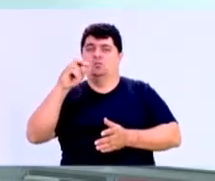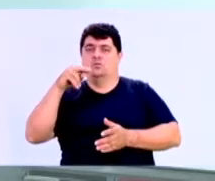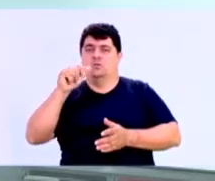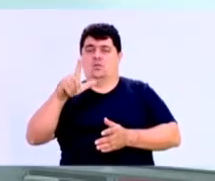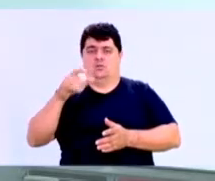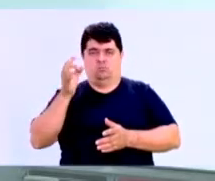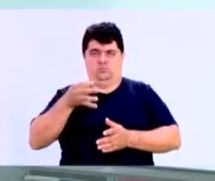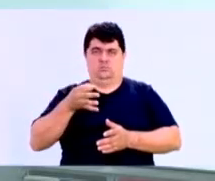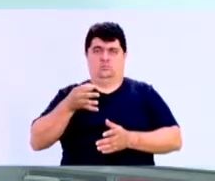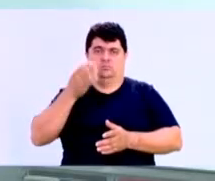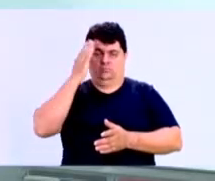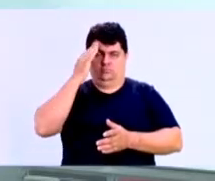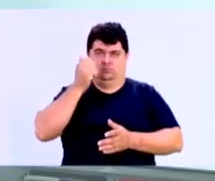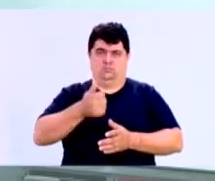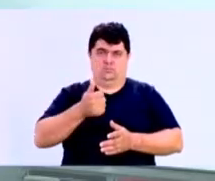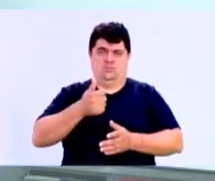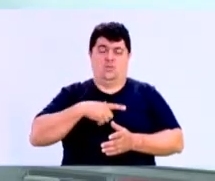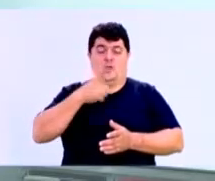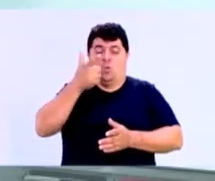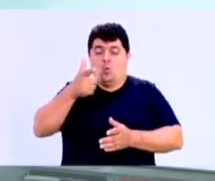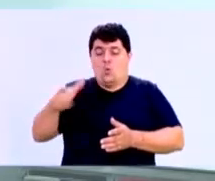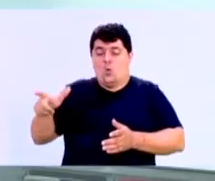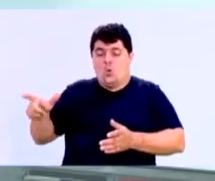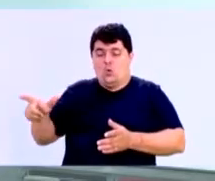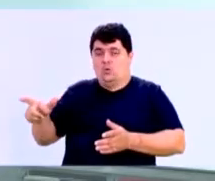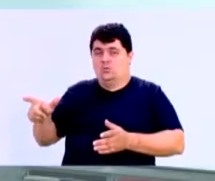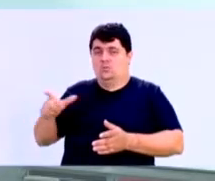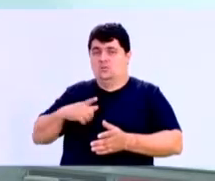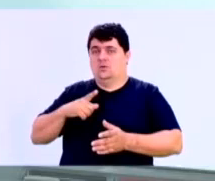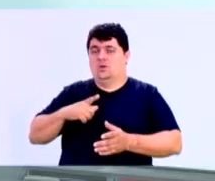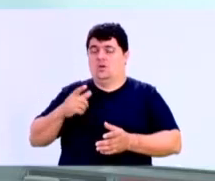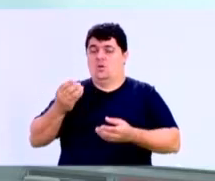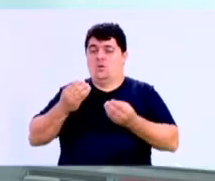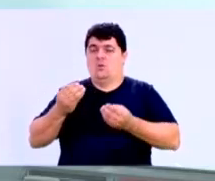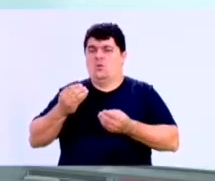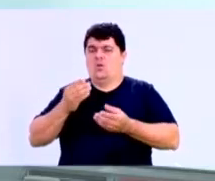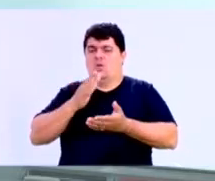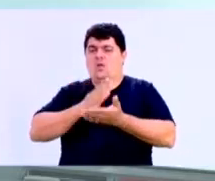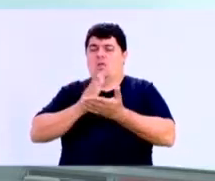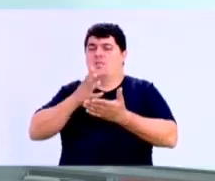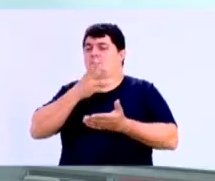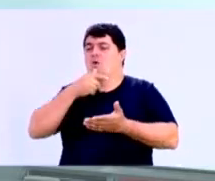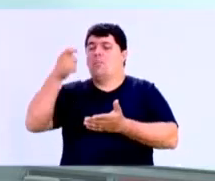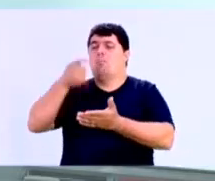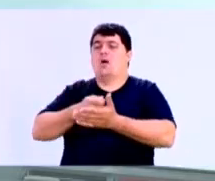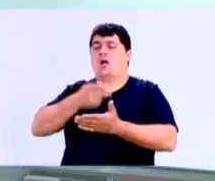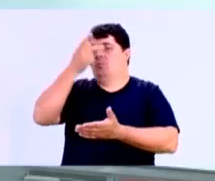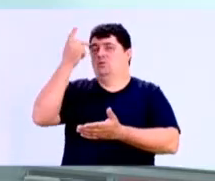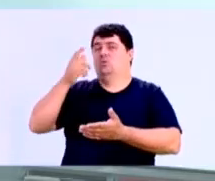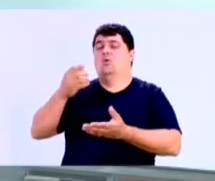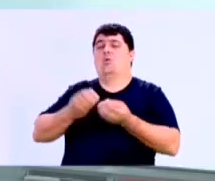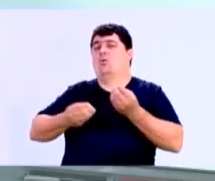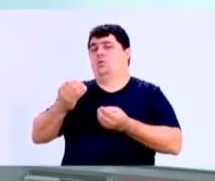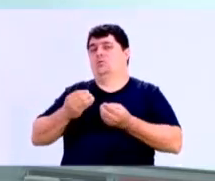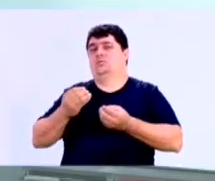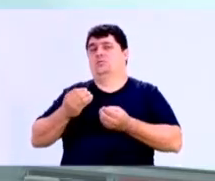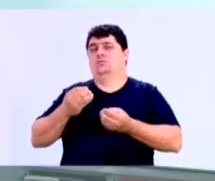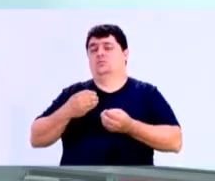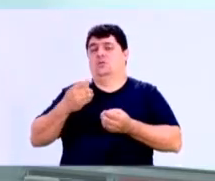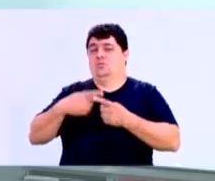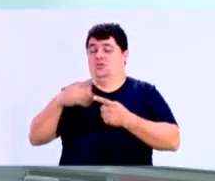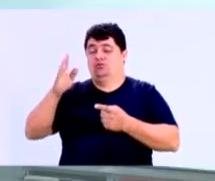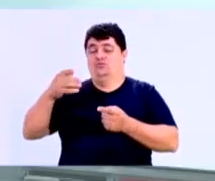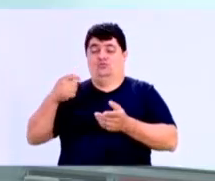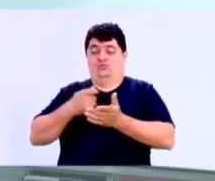correto? Aí eu tenho um outro ciclo, eu tenho um outro prazo, eu tenho um prazo médio de pagamento de compras, que é o quê? Não tem a compra lá inicial? Comprei o